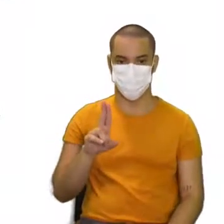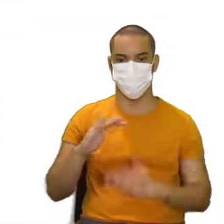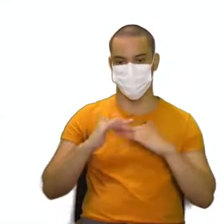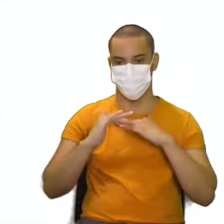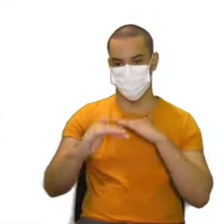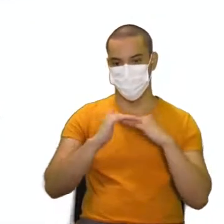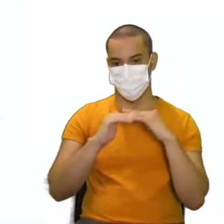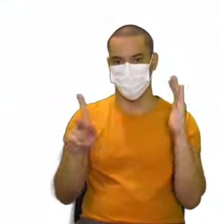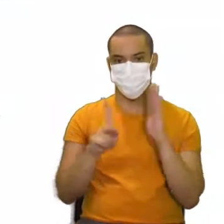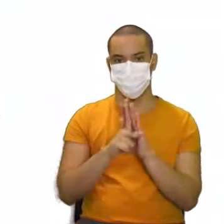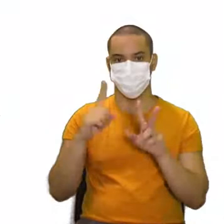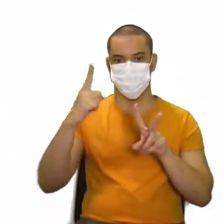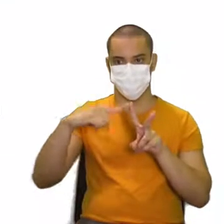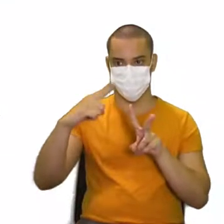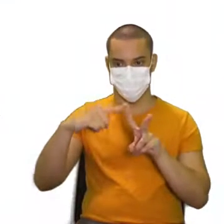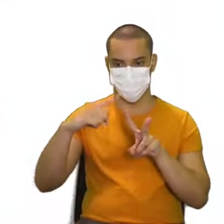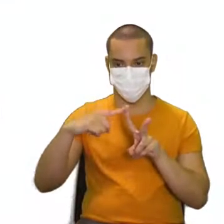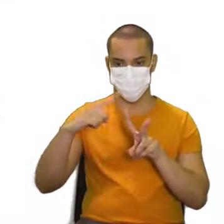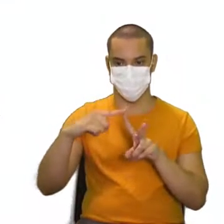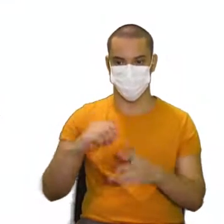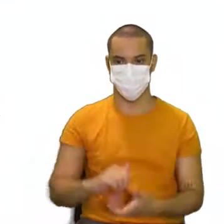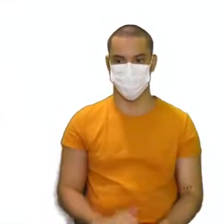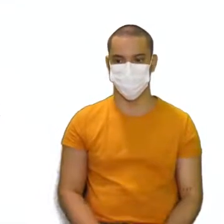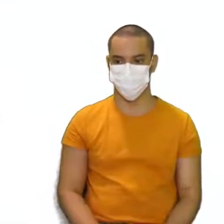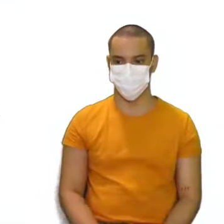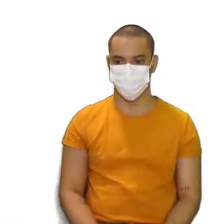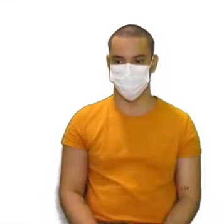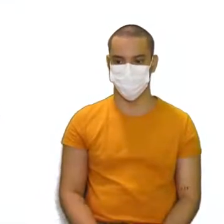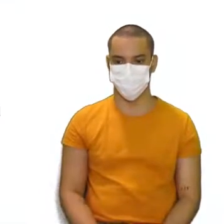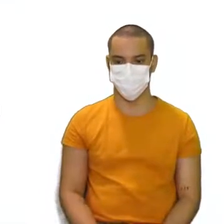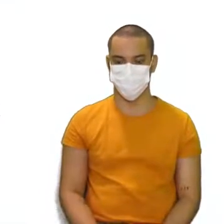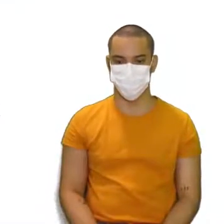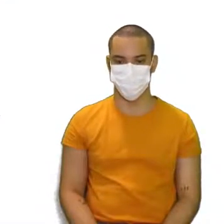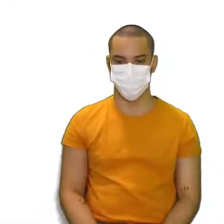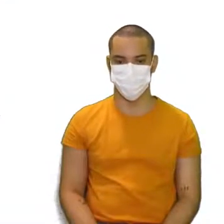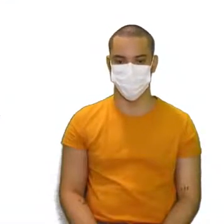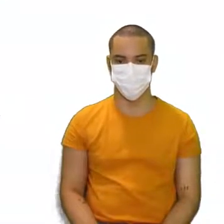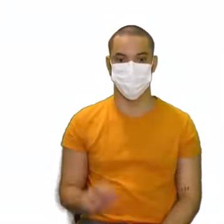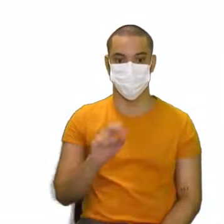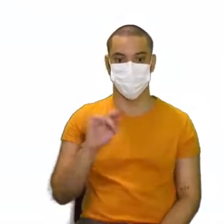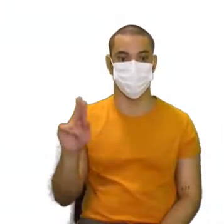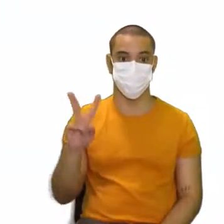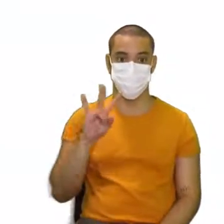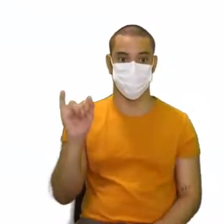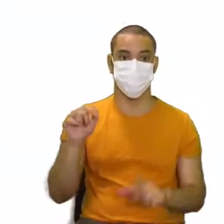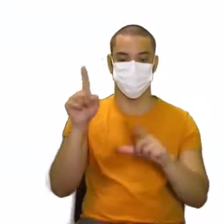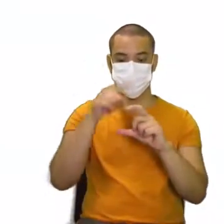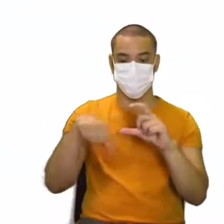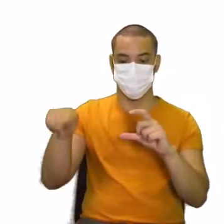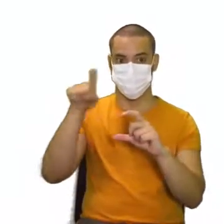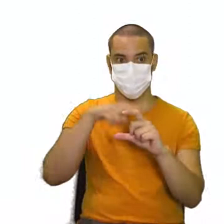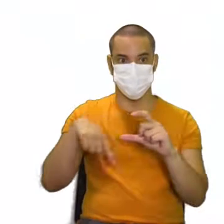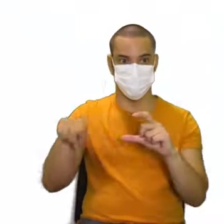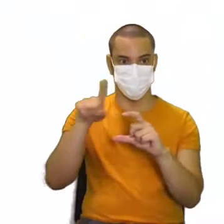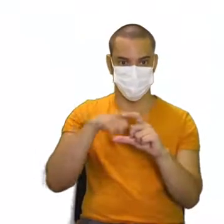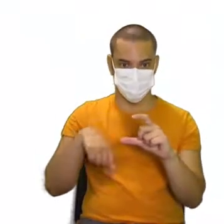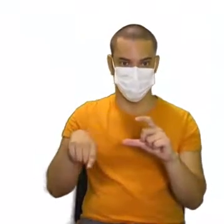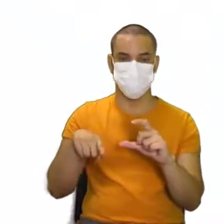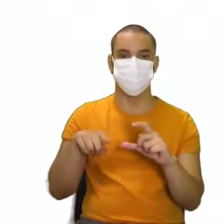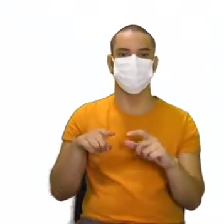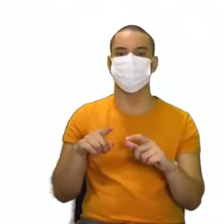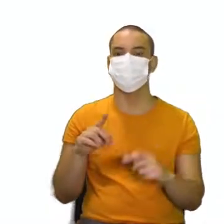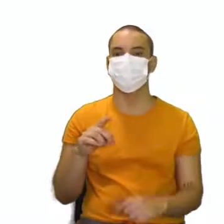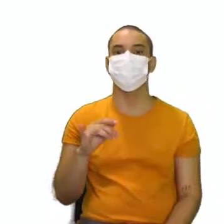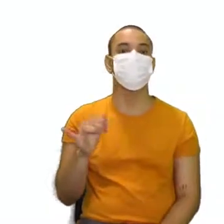plano perpendicular ao vetor B tá então aí só observar vai ficar girando só tem esse caso não